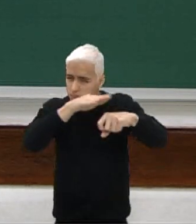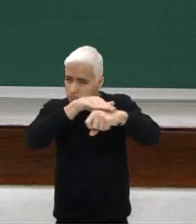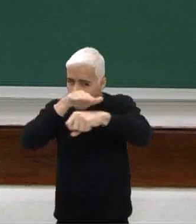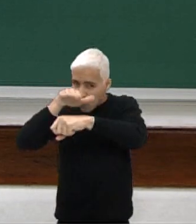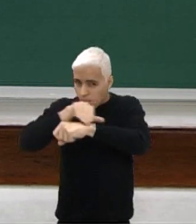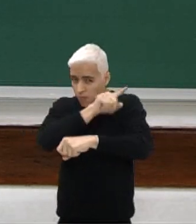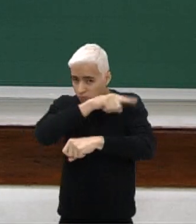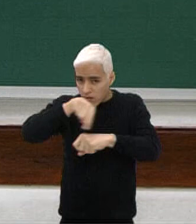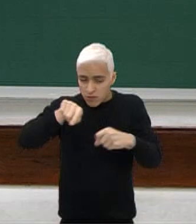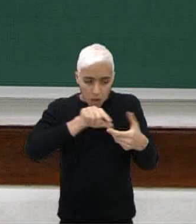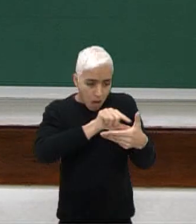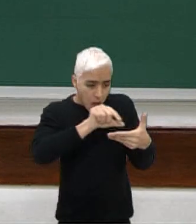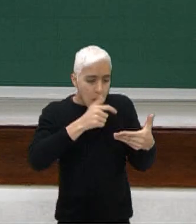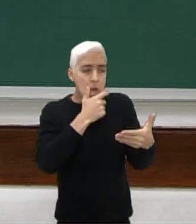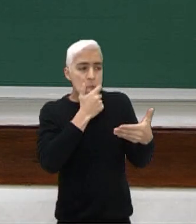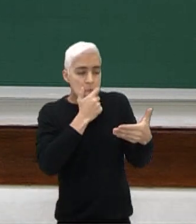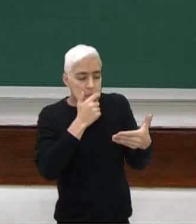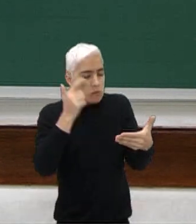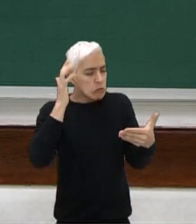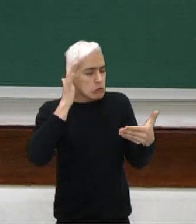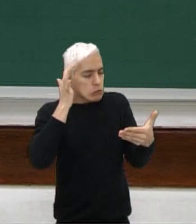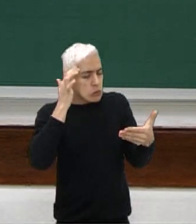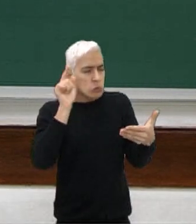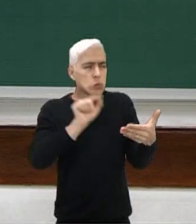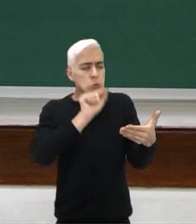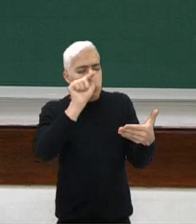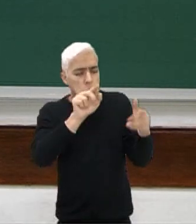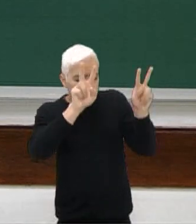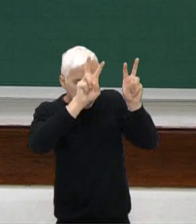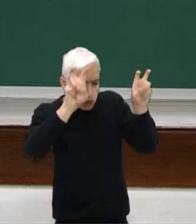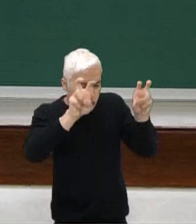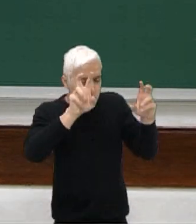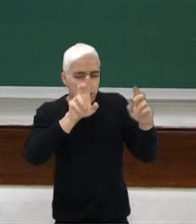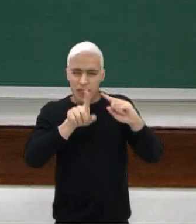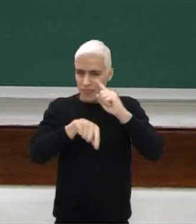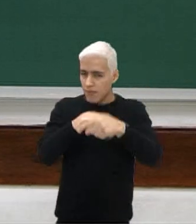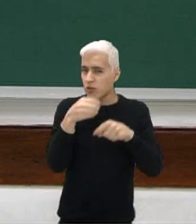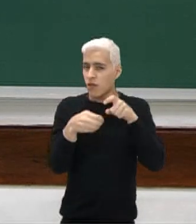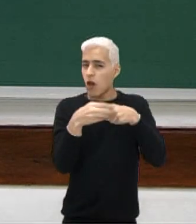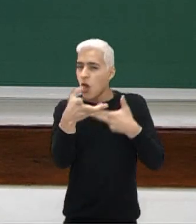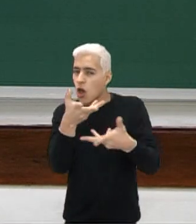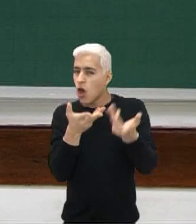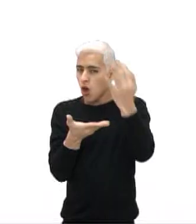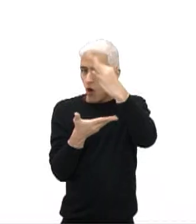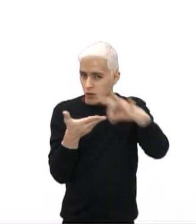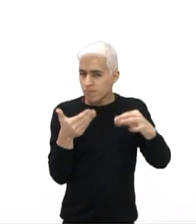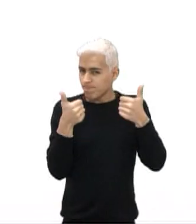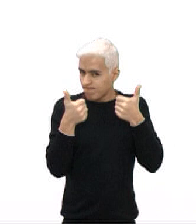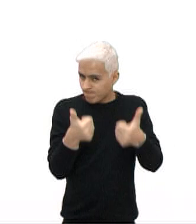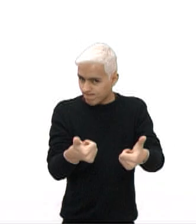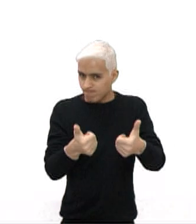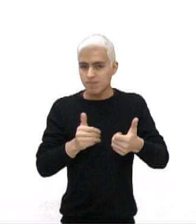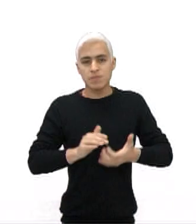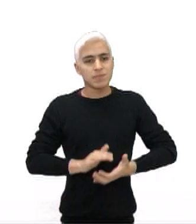você ler, refletir e pensar aí no nosso título. Volto para corrigir e continuar.